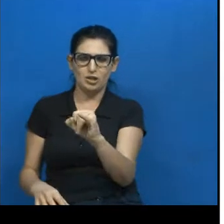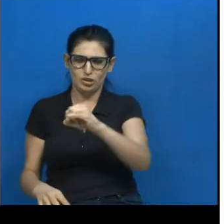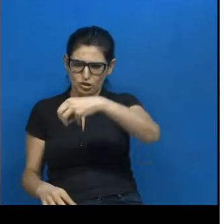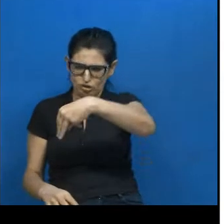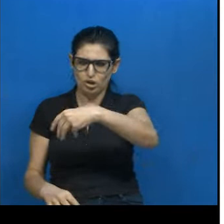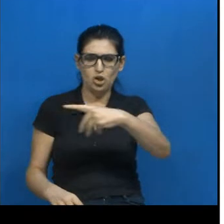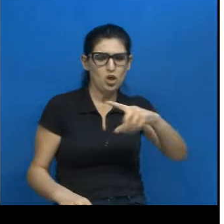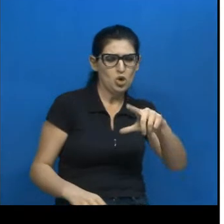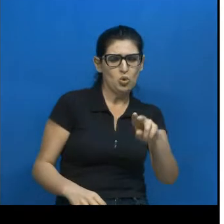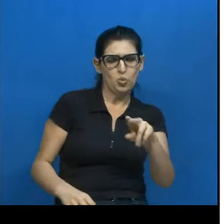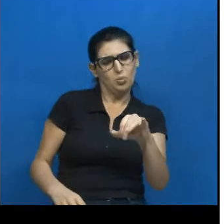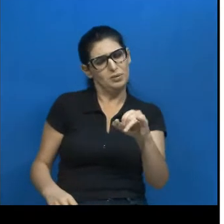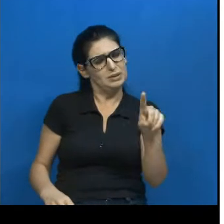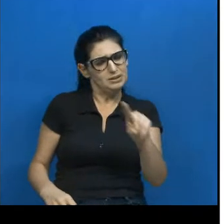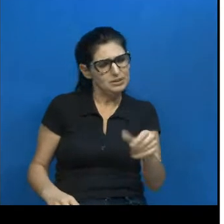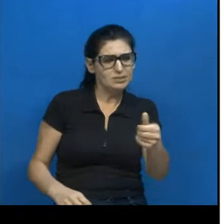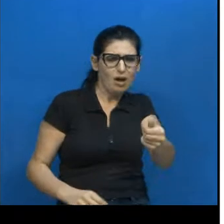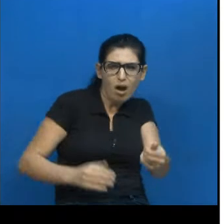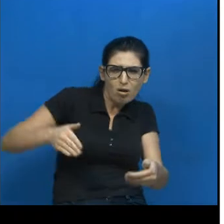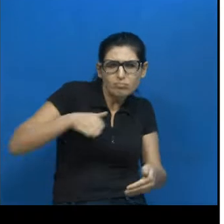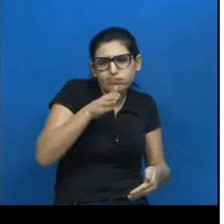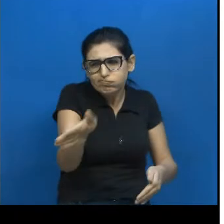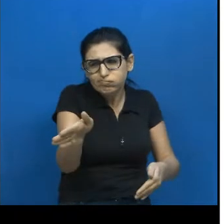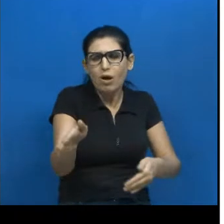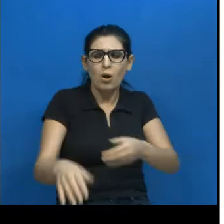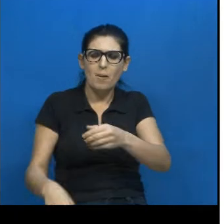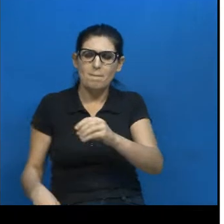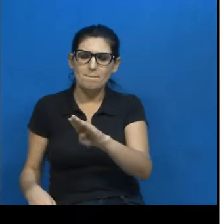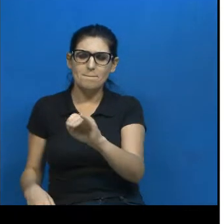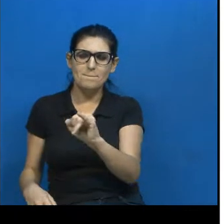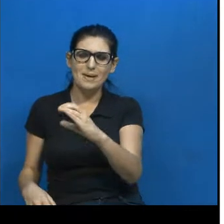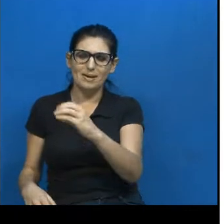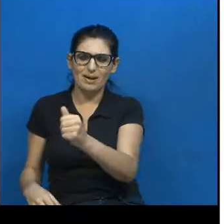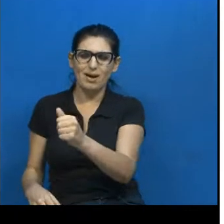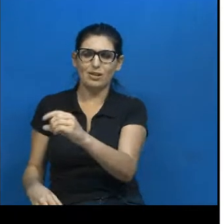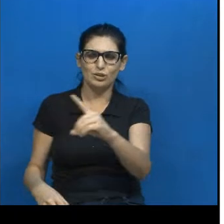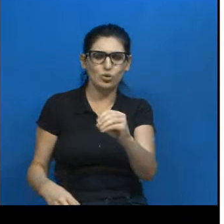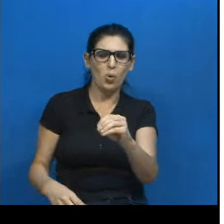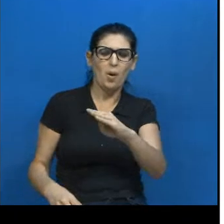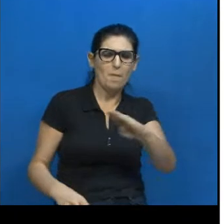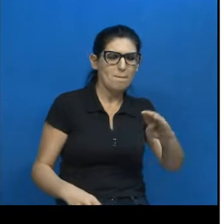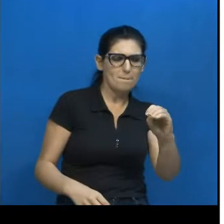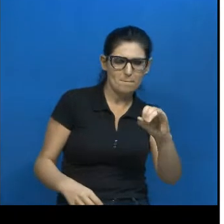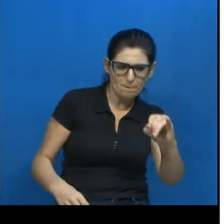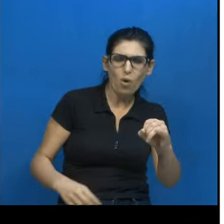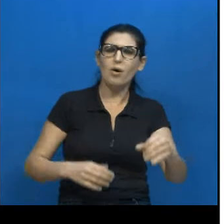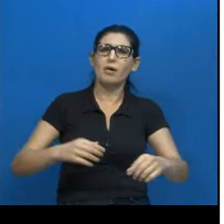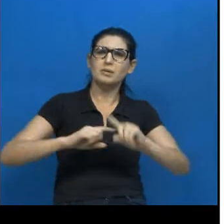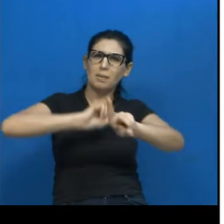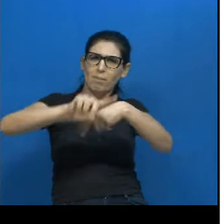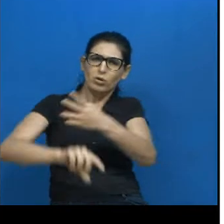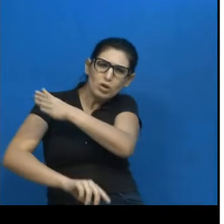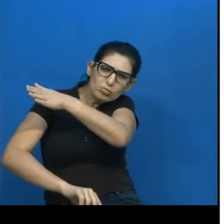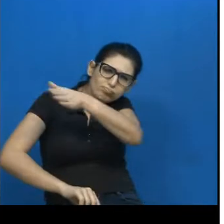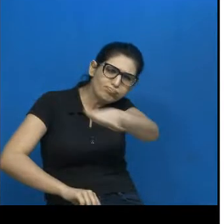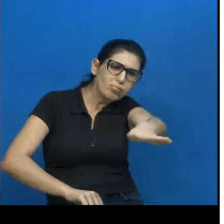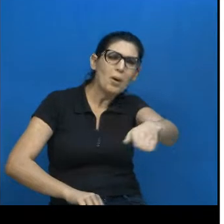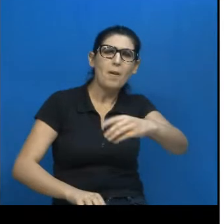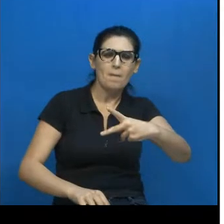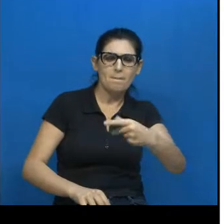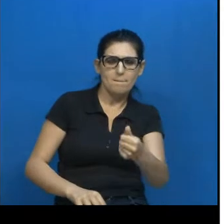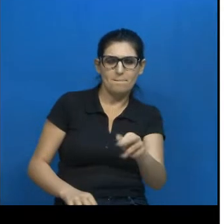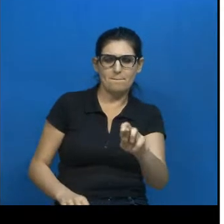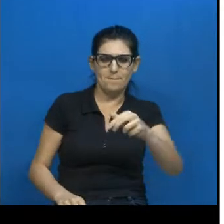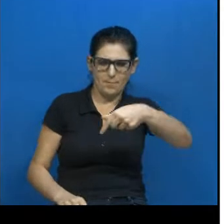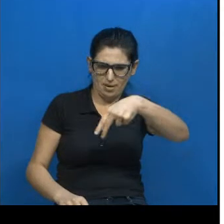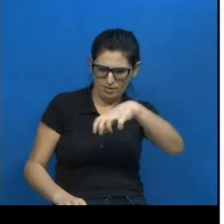do Boi, passa no Conquista, tem a Faria Lima, tem a Bica do Boi que passa lá no Parque dos Sinos, e tem o Parque Meia Lua também que sai